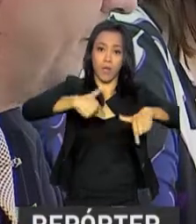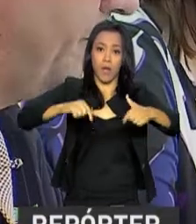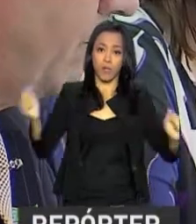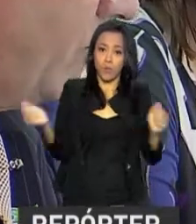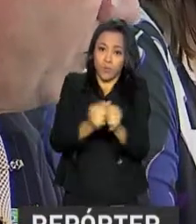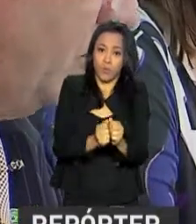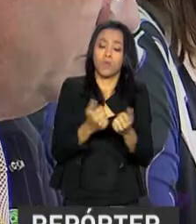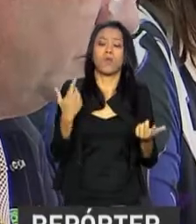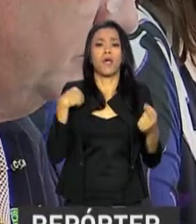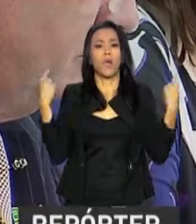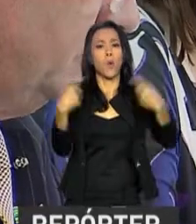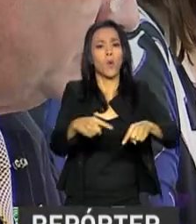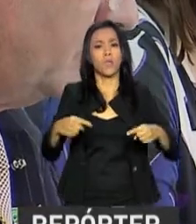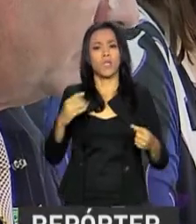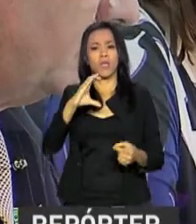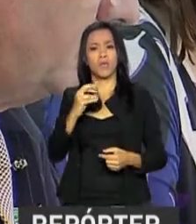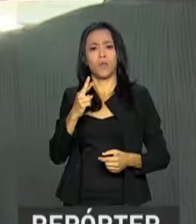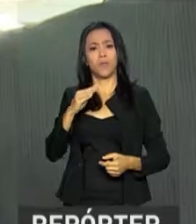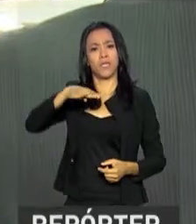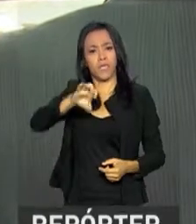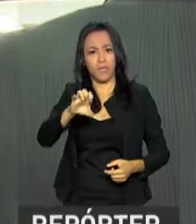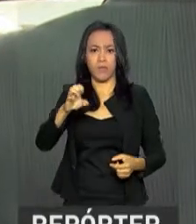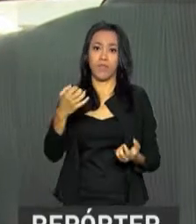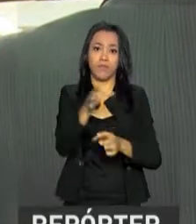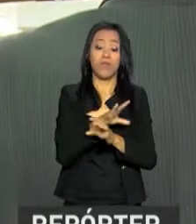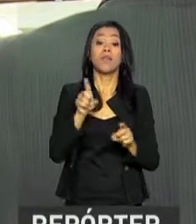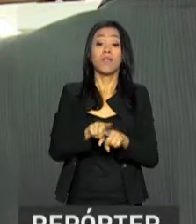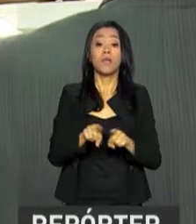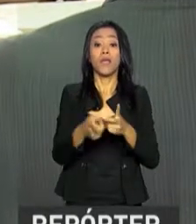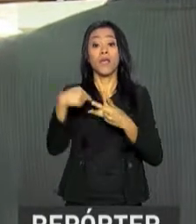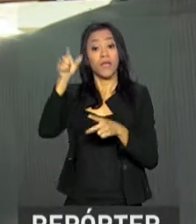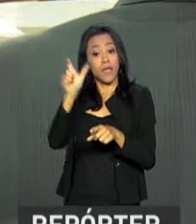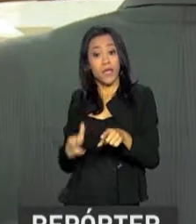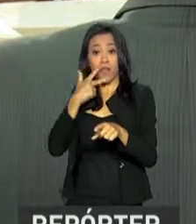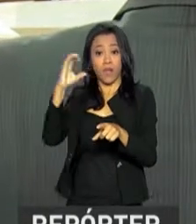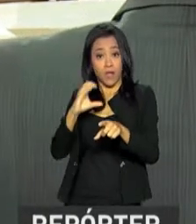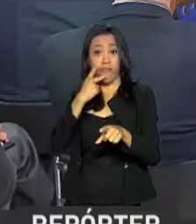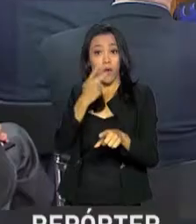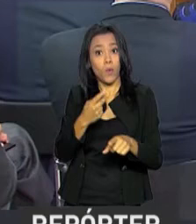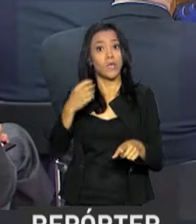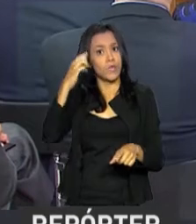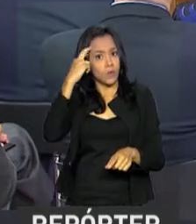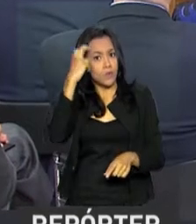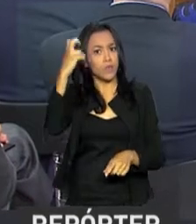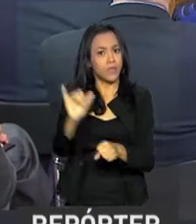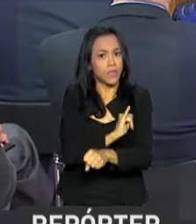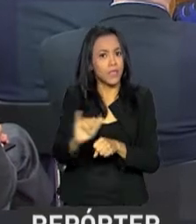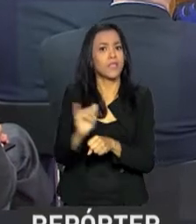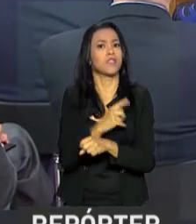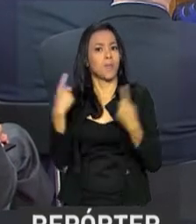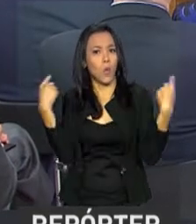para combater o crime organizado já santos ressaltou a inteligência como arma para enfrentar o crime crime organizado